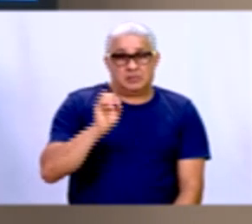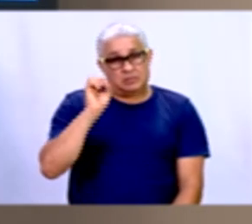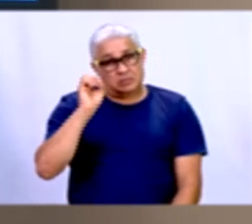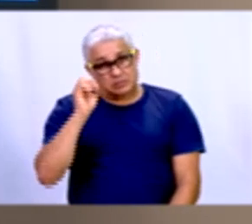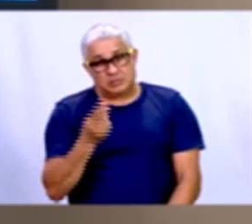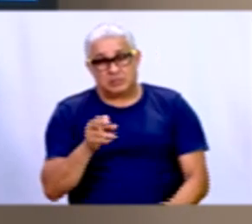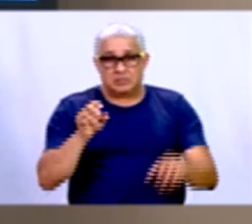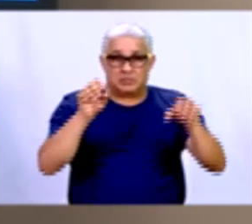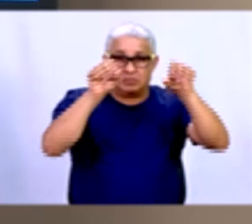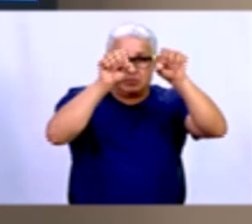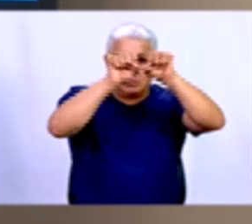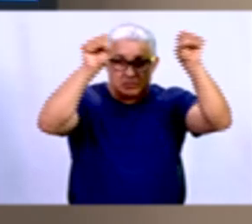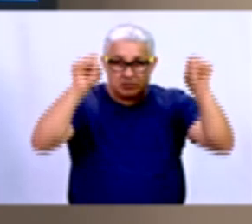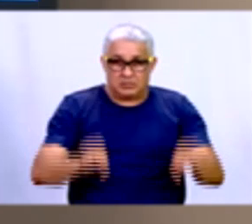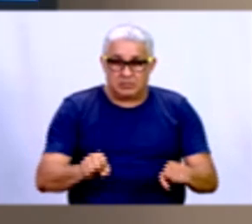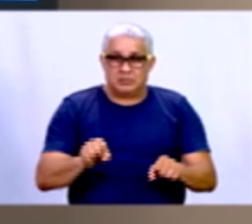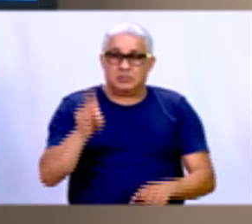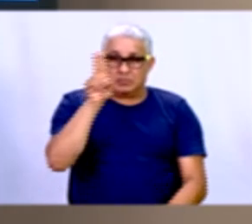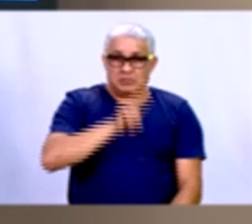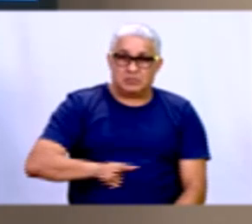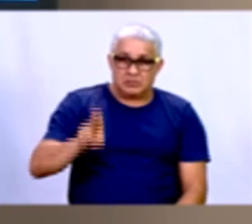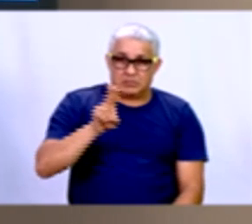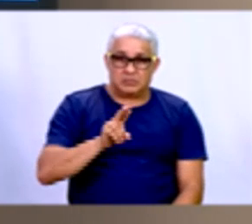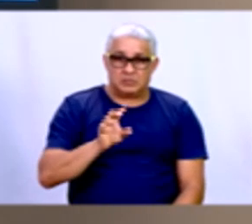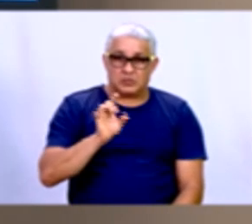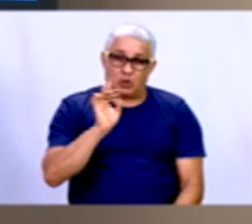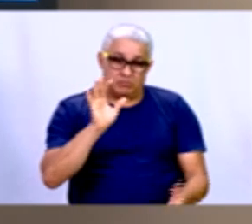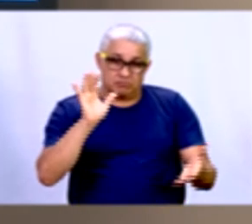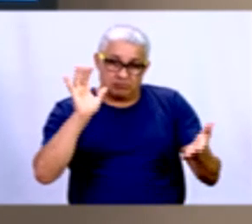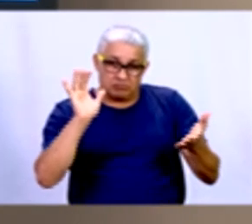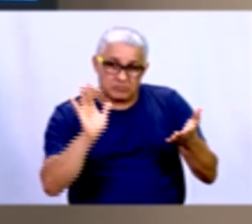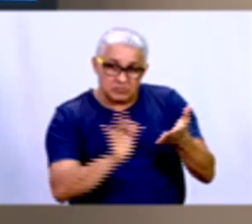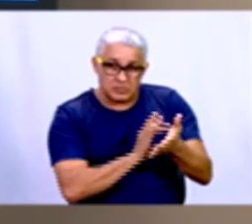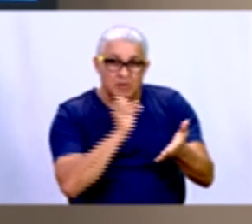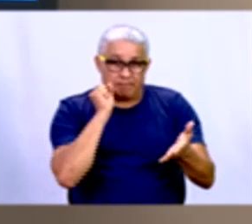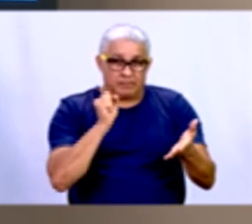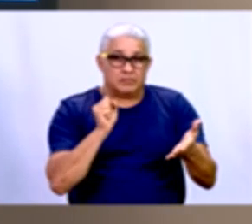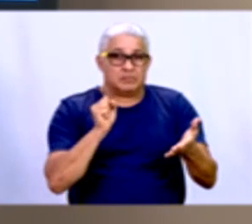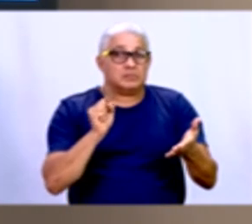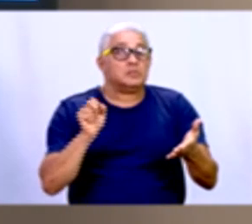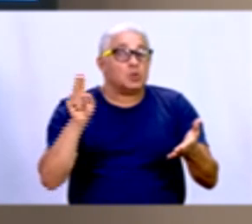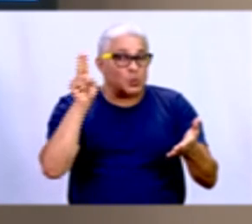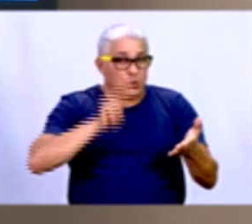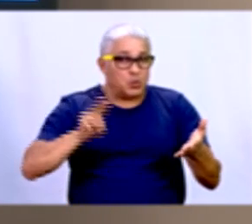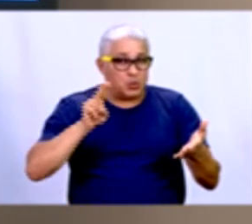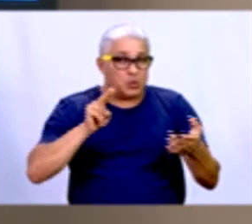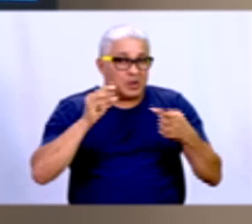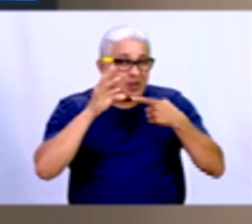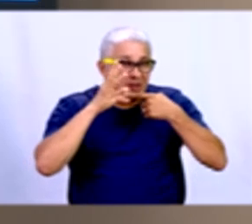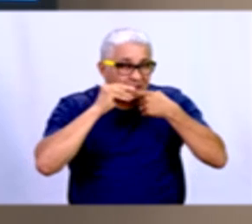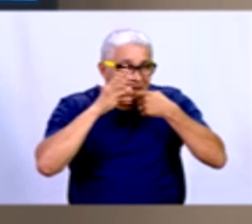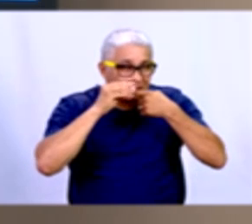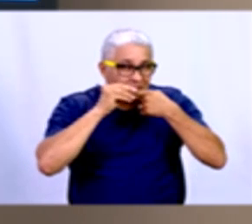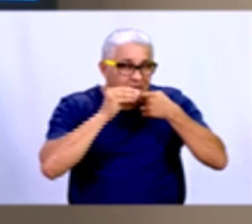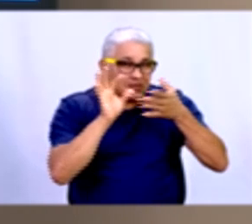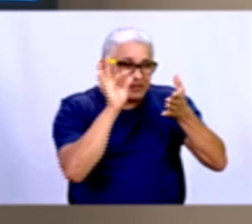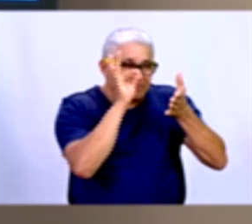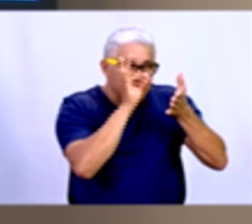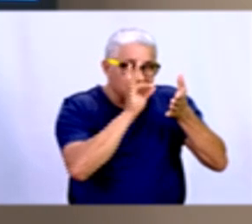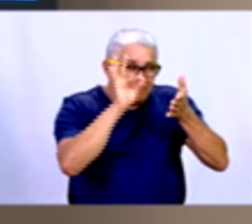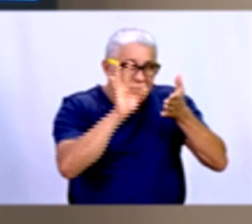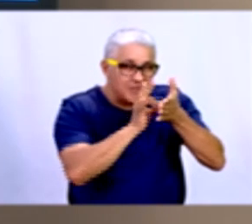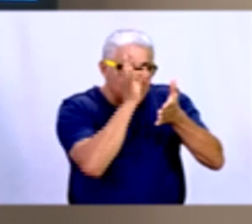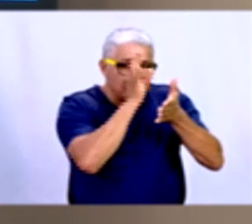vai utilizar, além do toque, você pode usar aquela caneta específica para